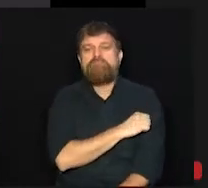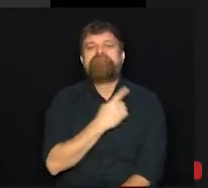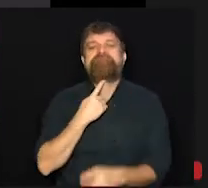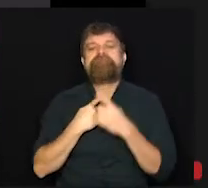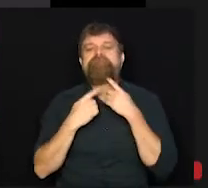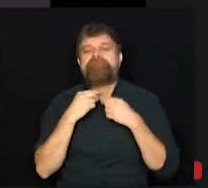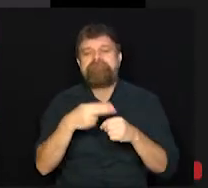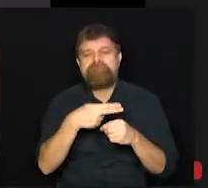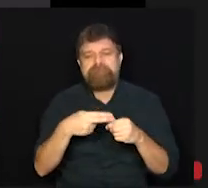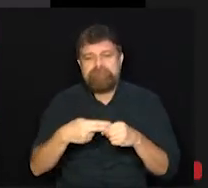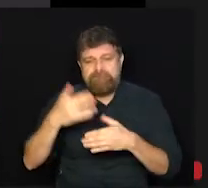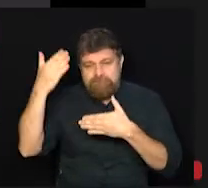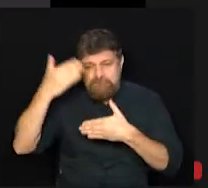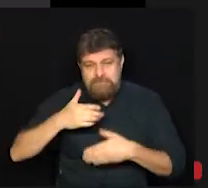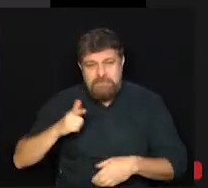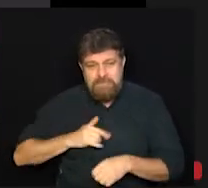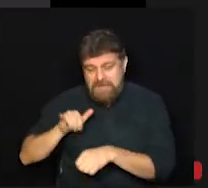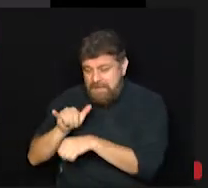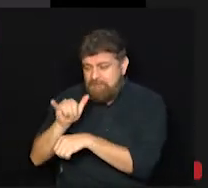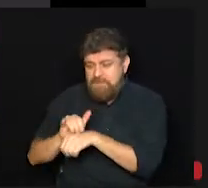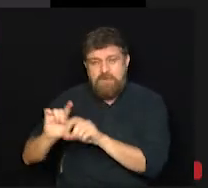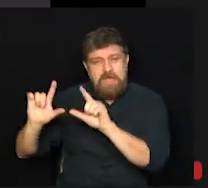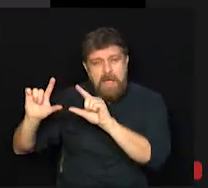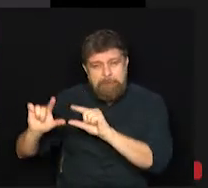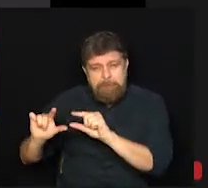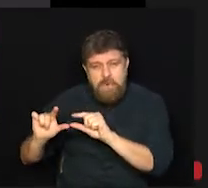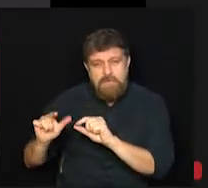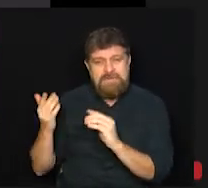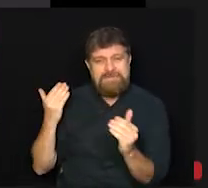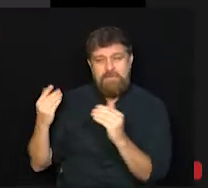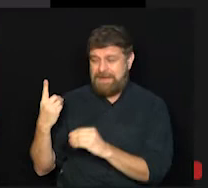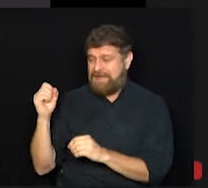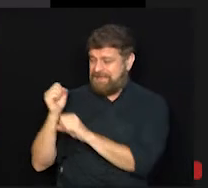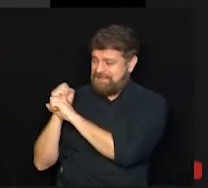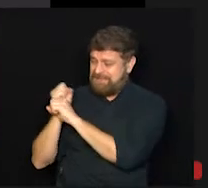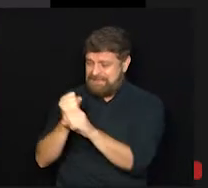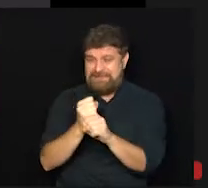vestibular, a menor abstenção que já tivemos em 10 anos, então